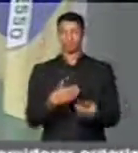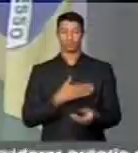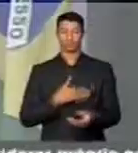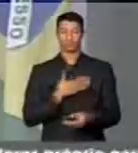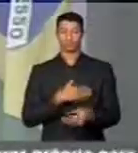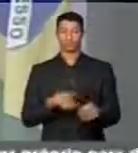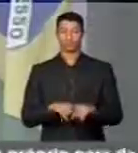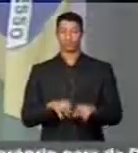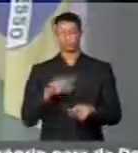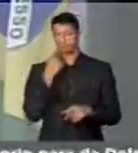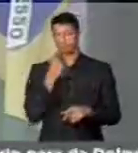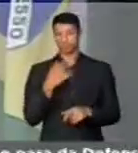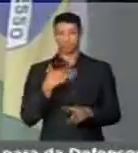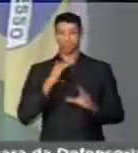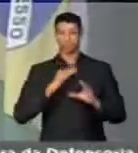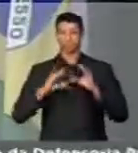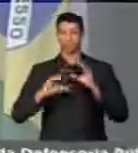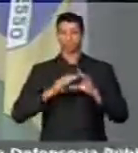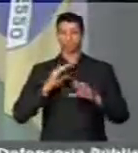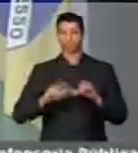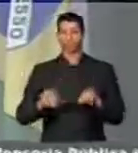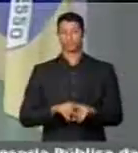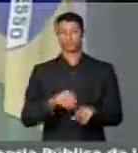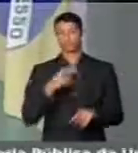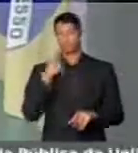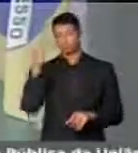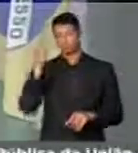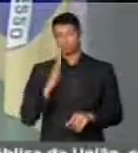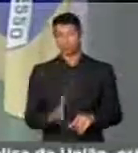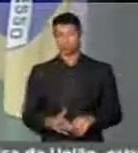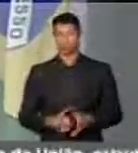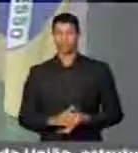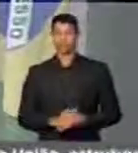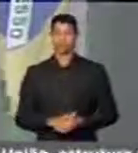também que fosse registrado os meios de comunicação e na Voz do Brasil. Muito obrigado. Muito obrigado.